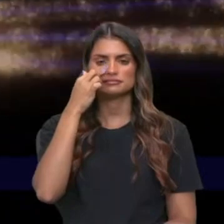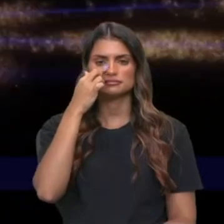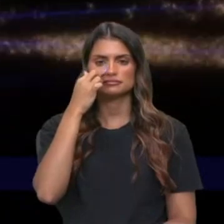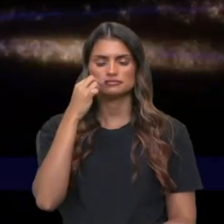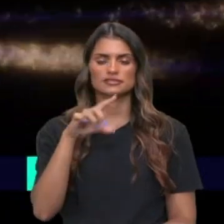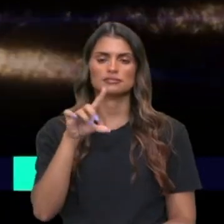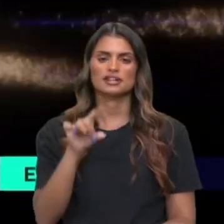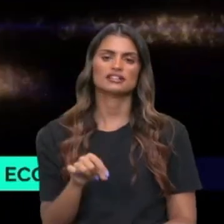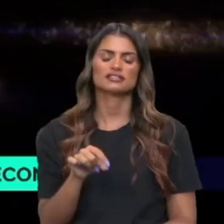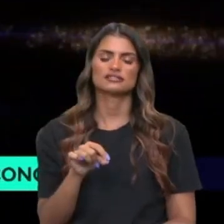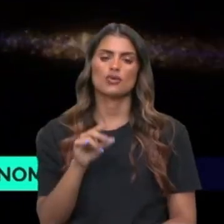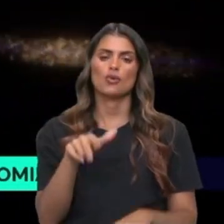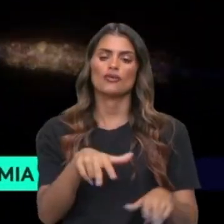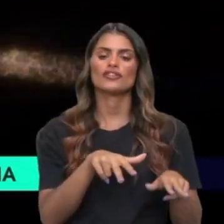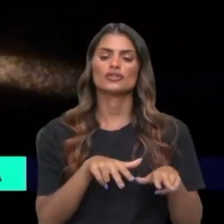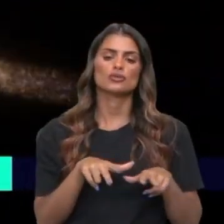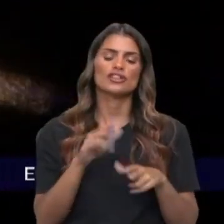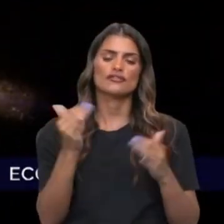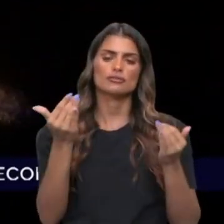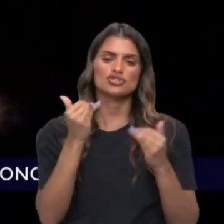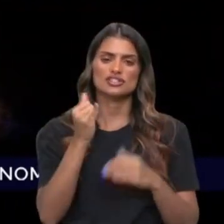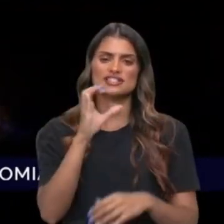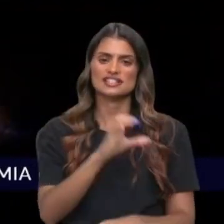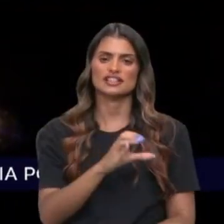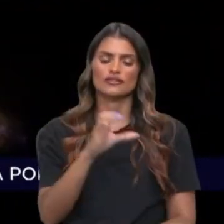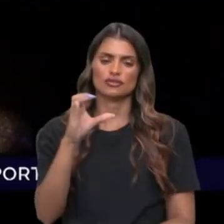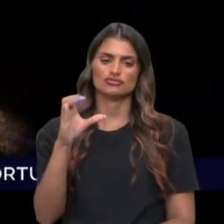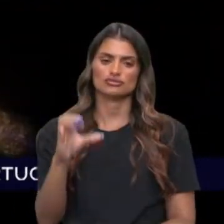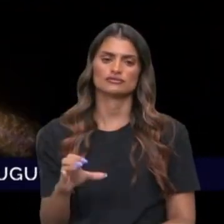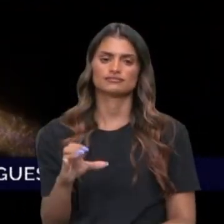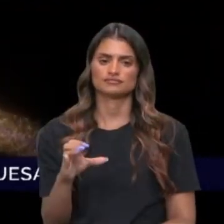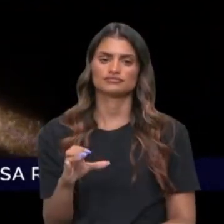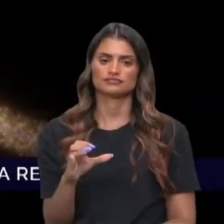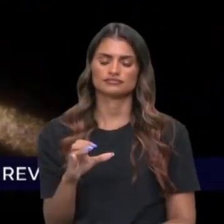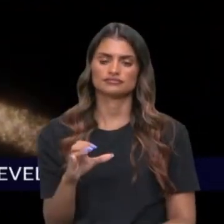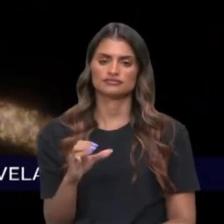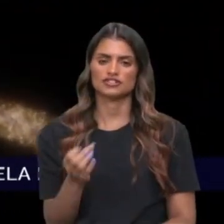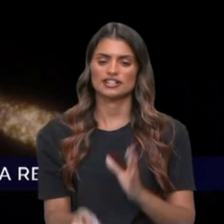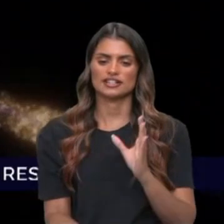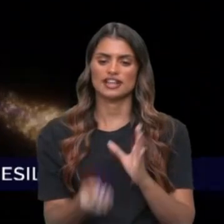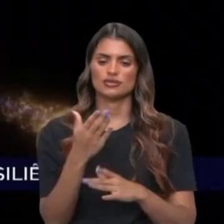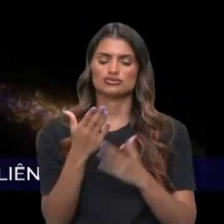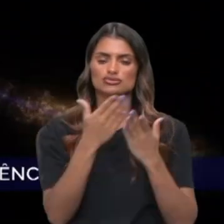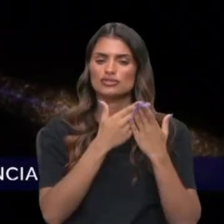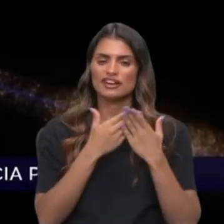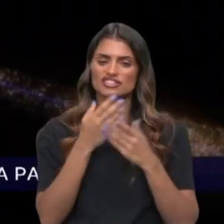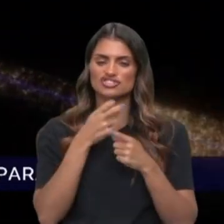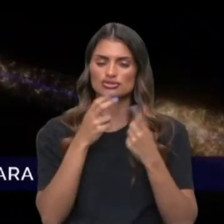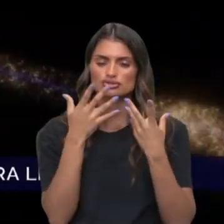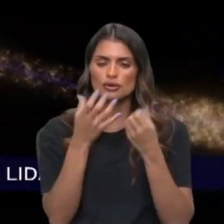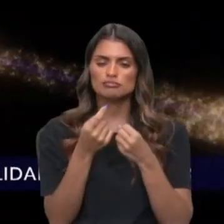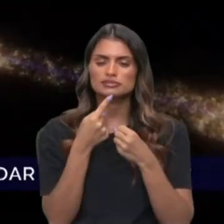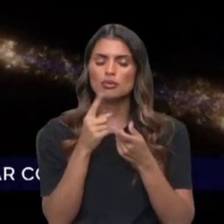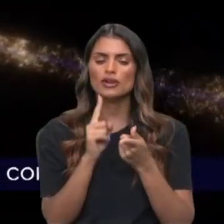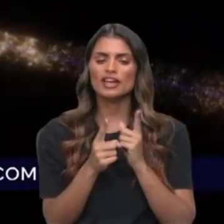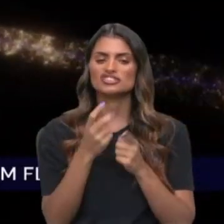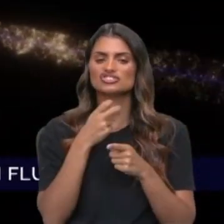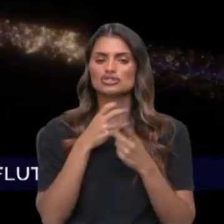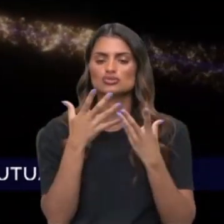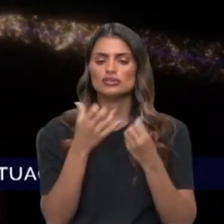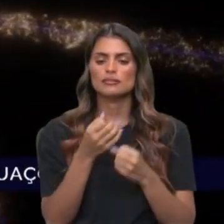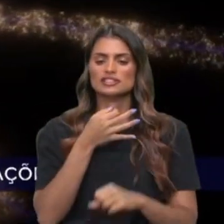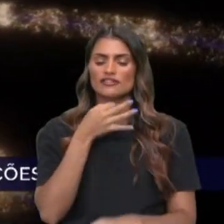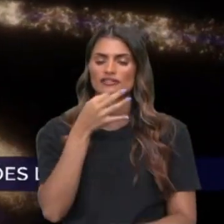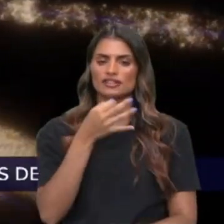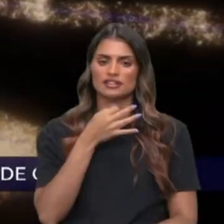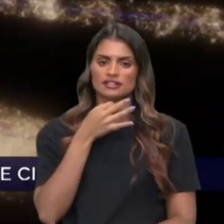obviamente uma animação desses dados científicos, é um instrumento que foi desenhado para estudar a energia escura, perceber o que é energia escura. Estamos a falar